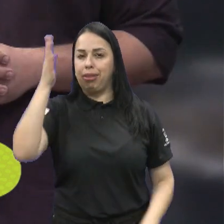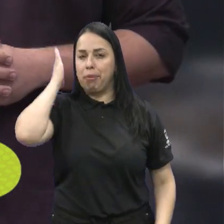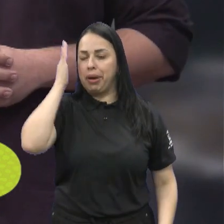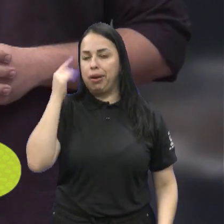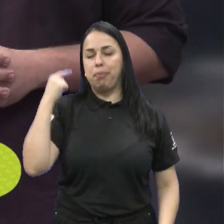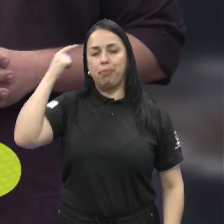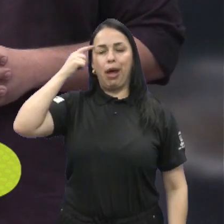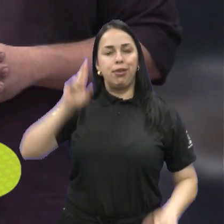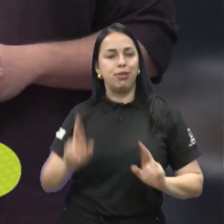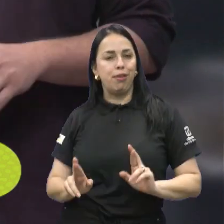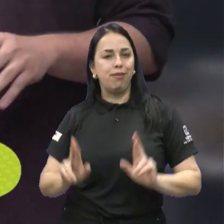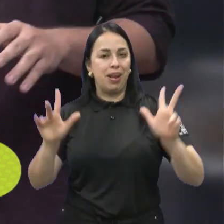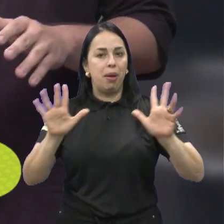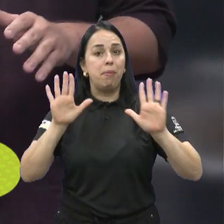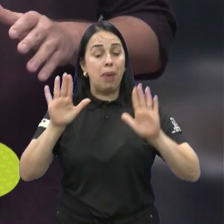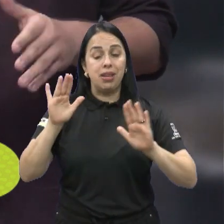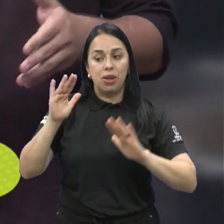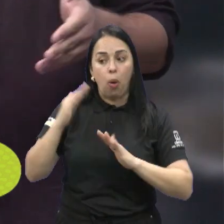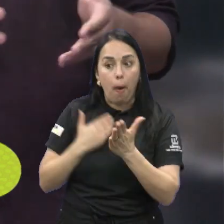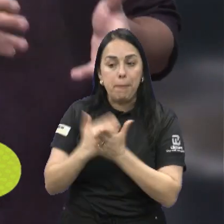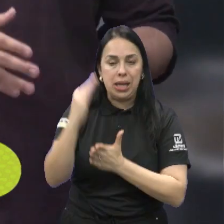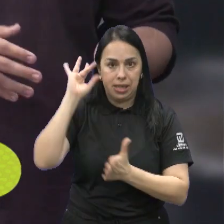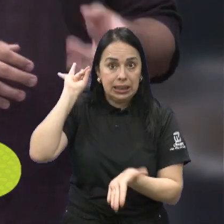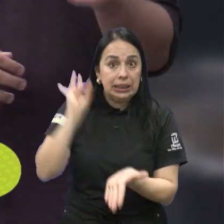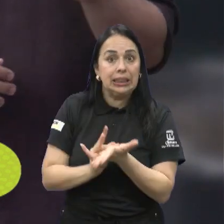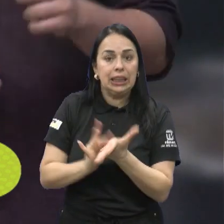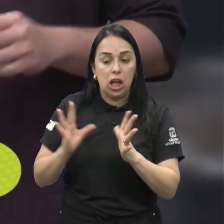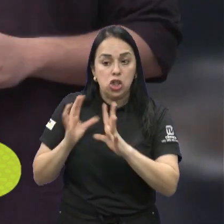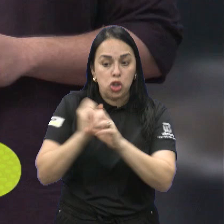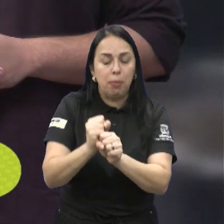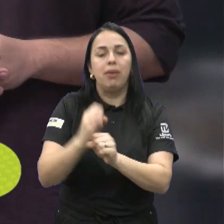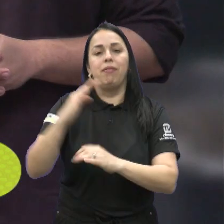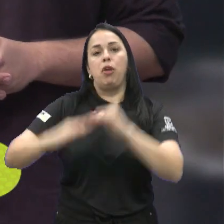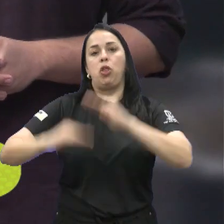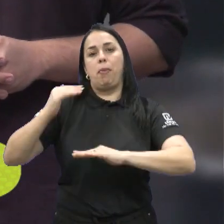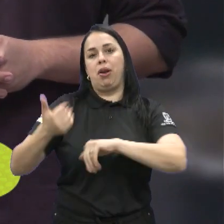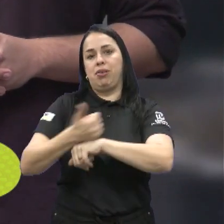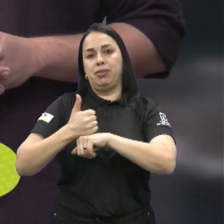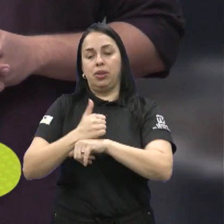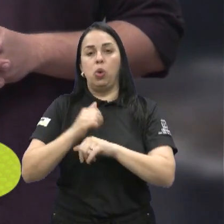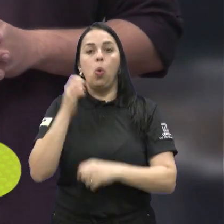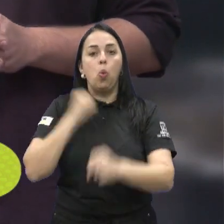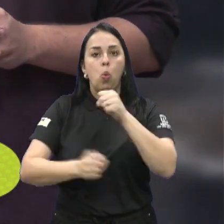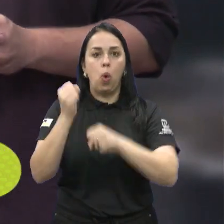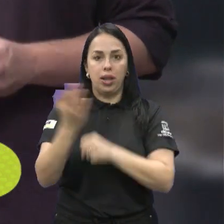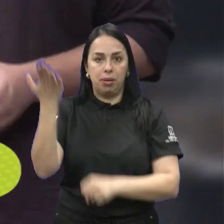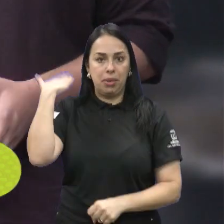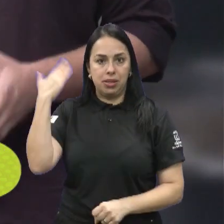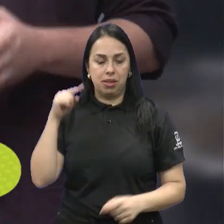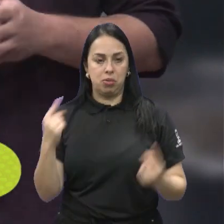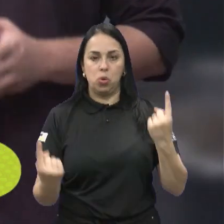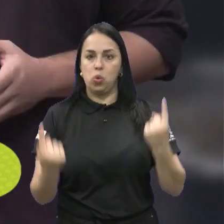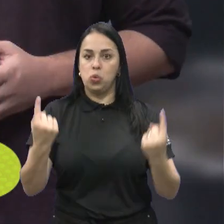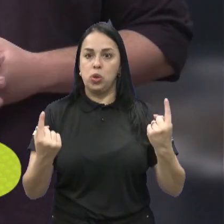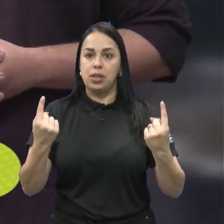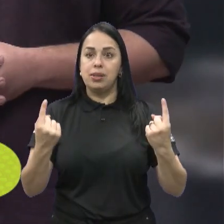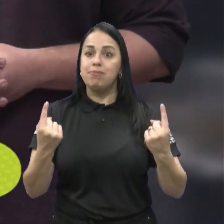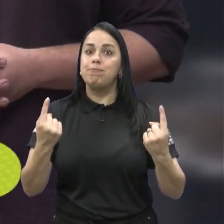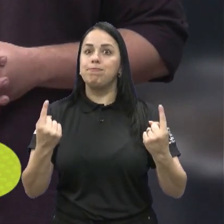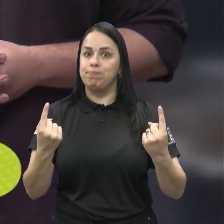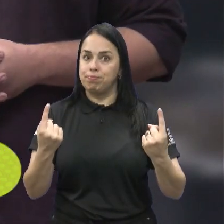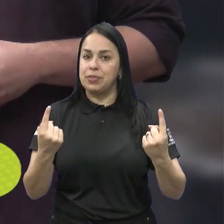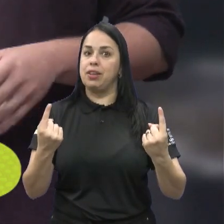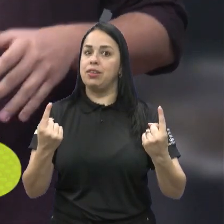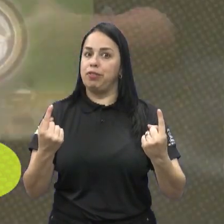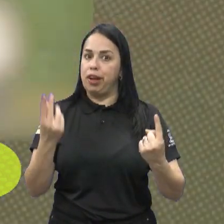partir do futebol profissional. Falando de momentos mais atuais, até o ano passado, São José e Taubaté estavam há um bom tempo